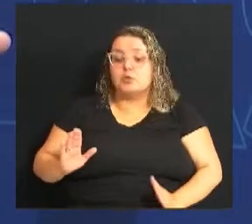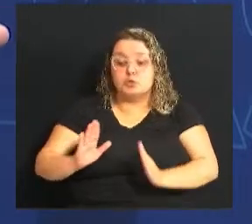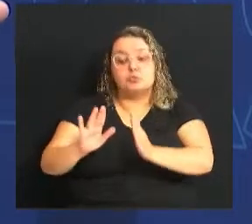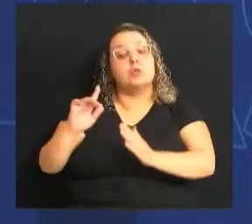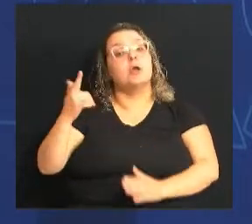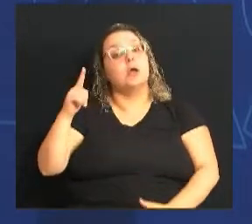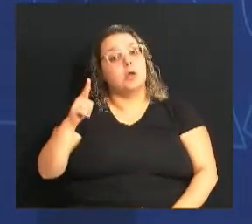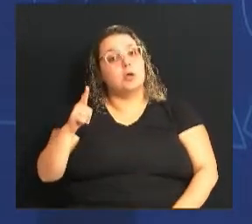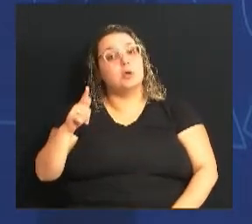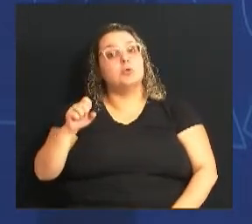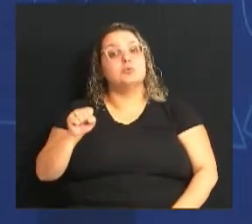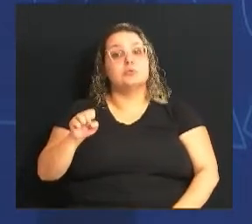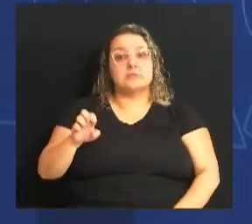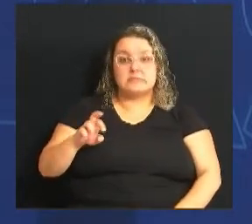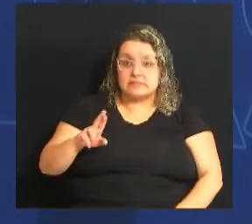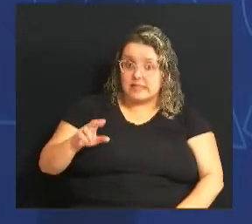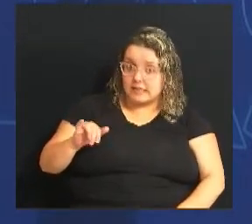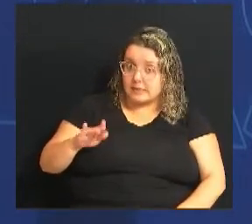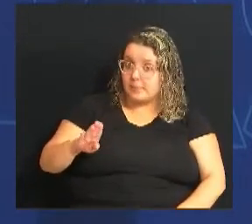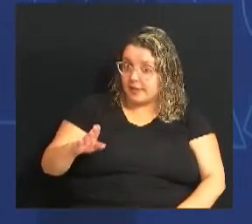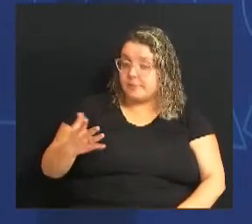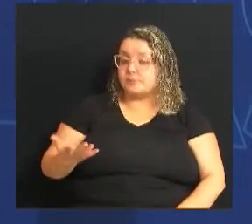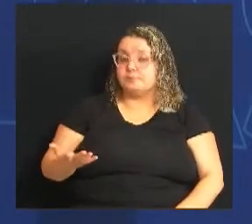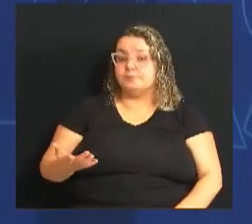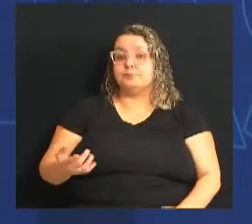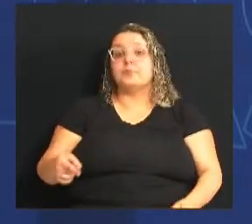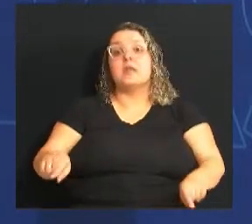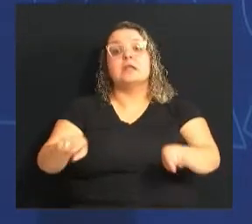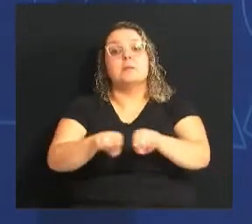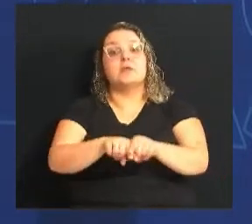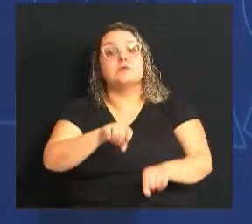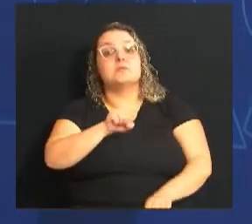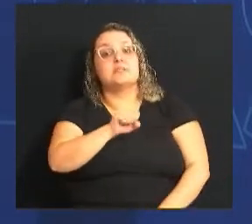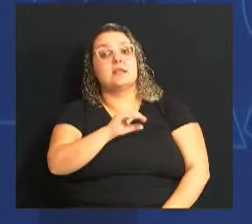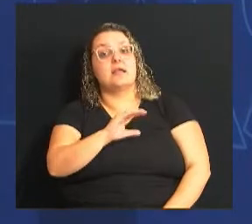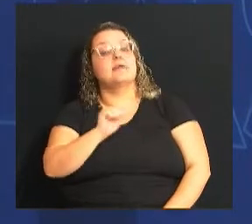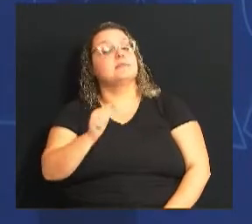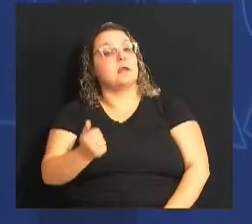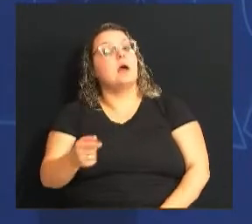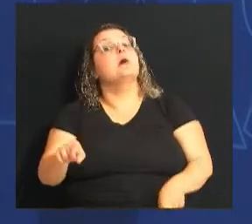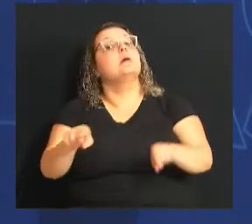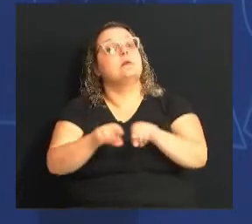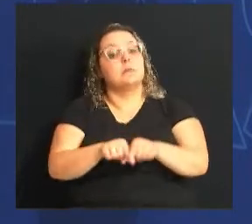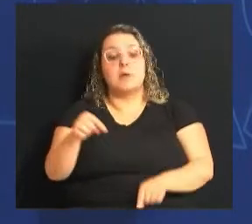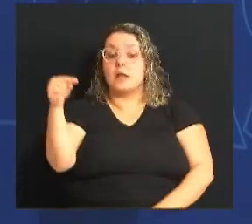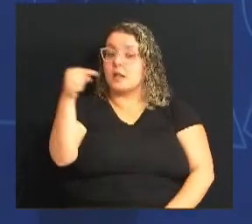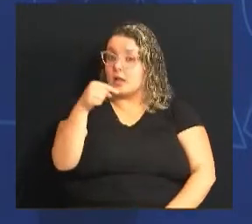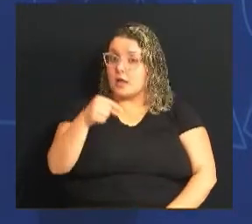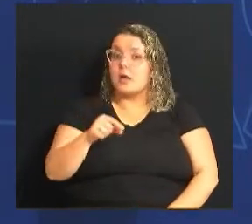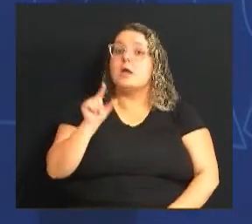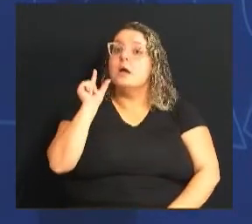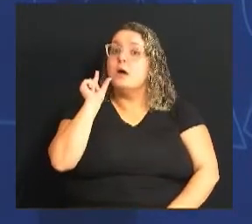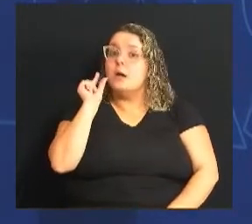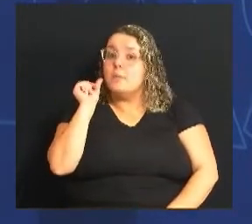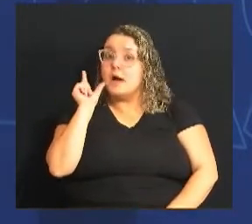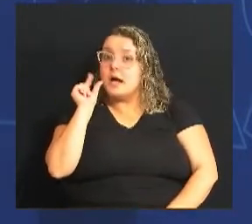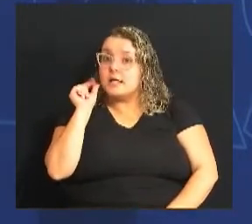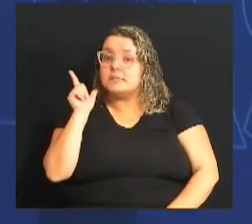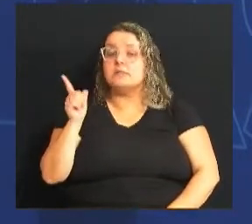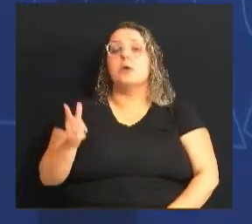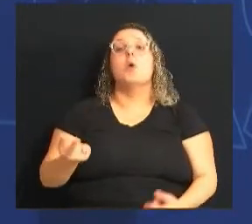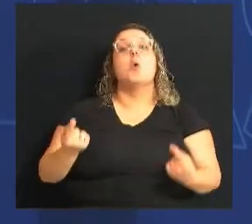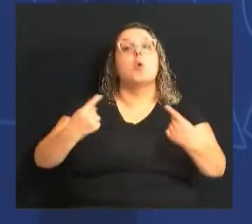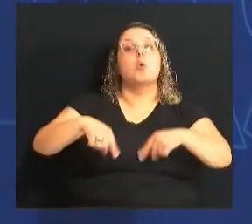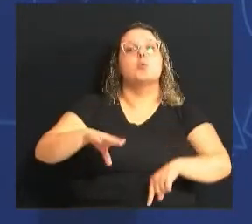o CRB, e também contra o CSA, que também joga em casa, lá em Maceió, contra o Tombense.